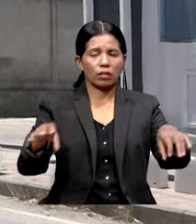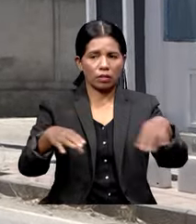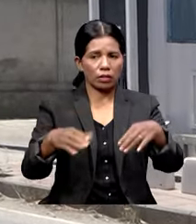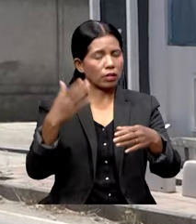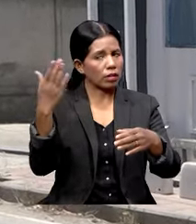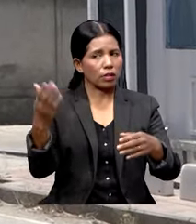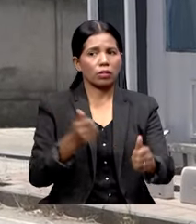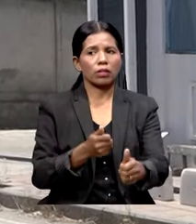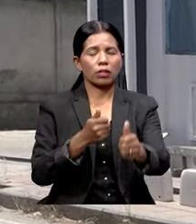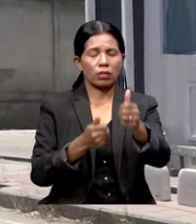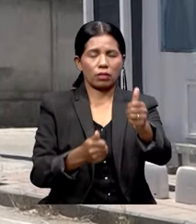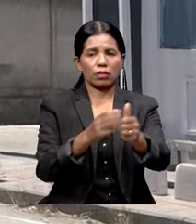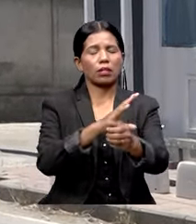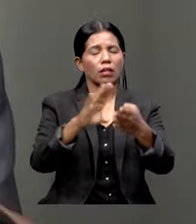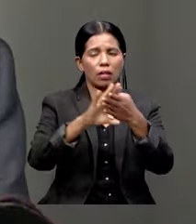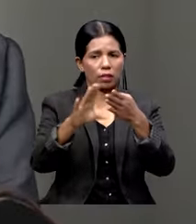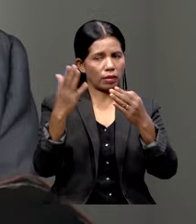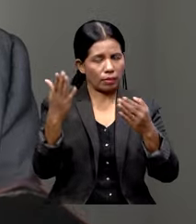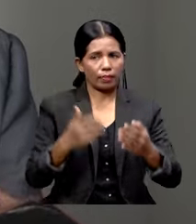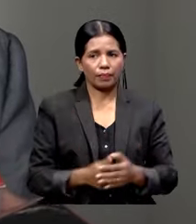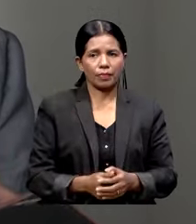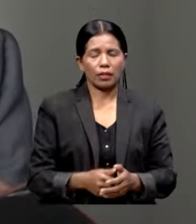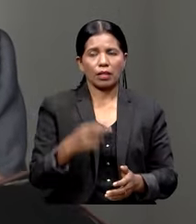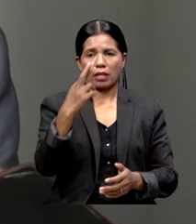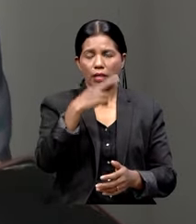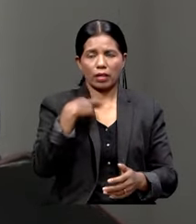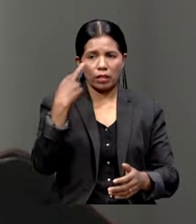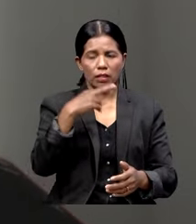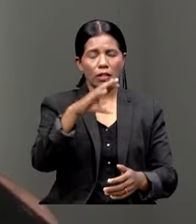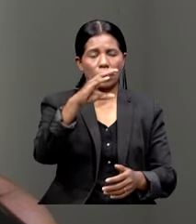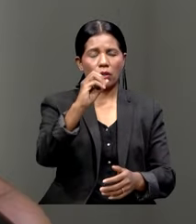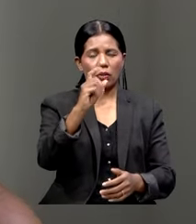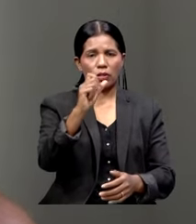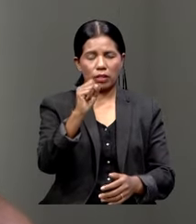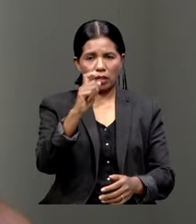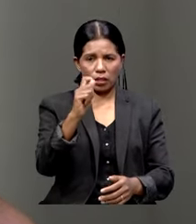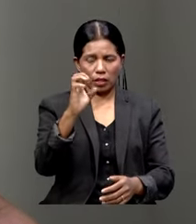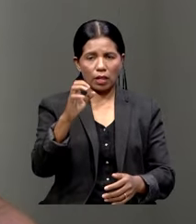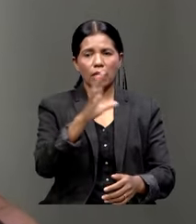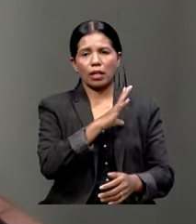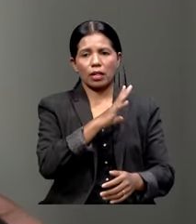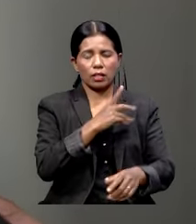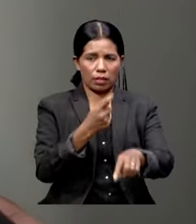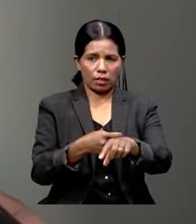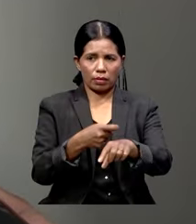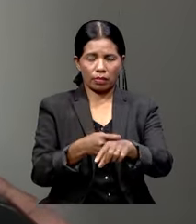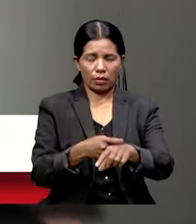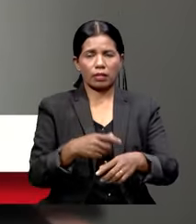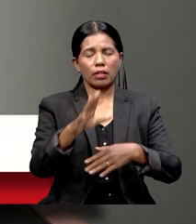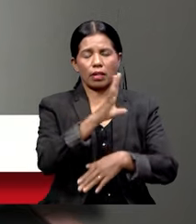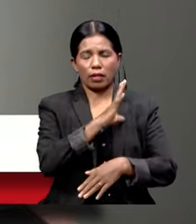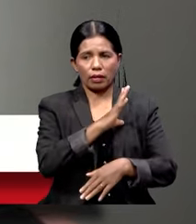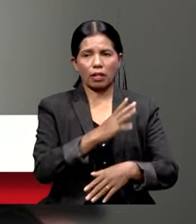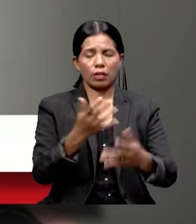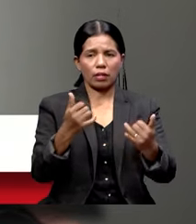terreno baseia para notificação. Né? Restaurante Cosette reine tempo. Reine tempo. E tu então?